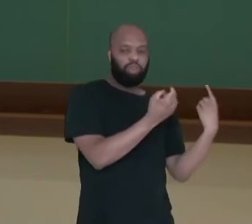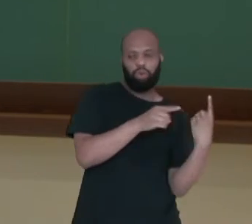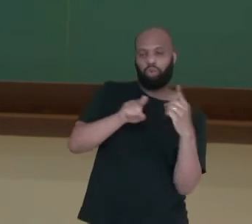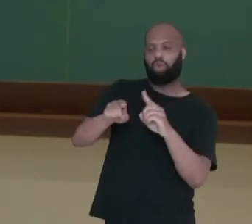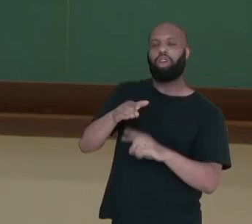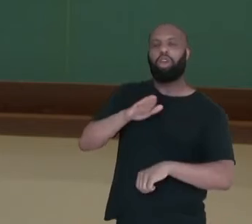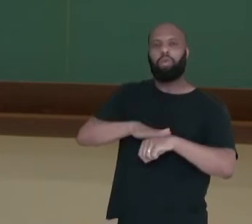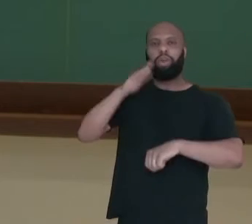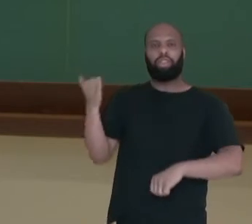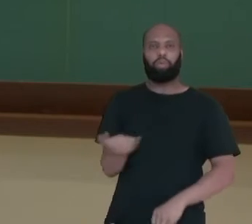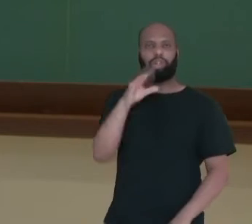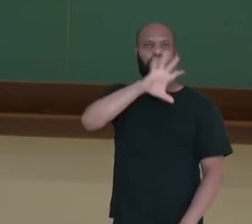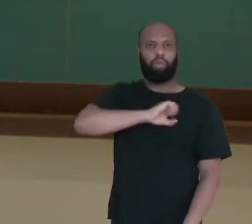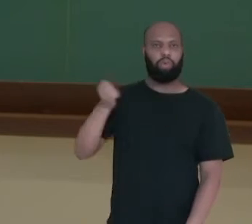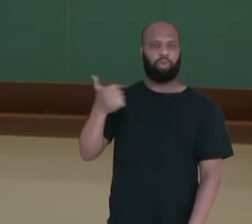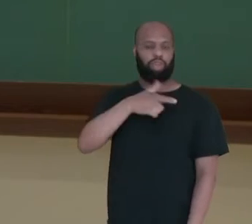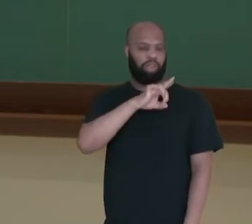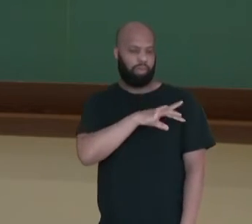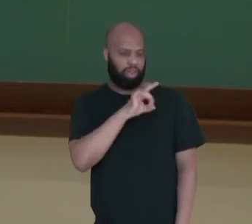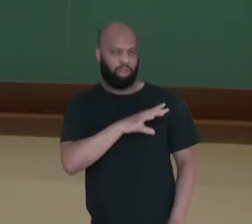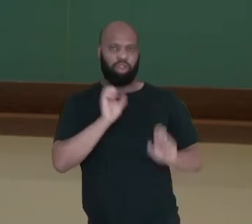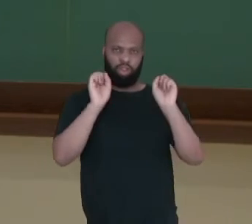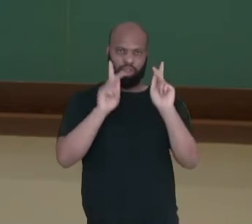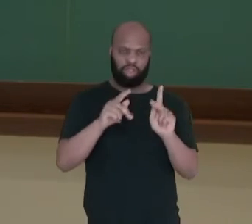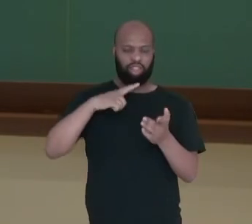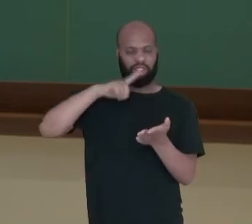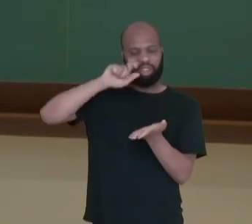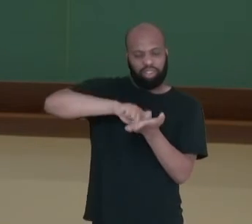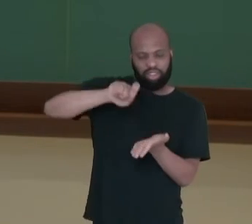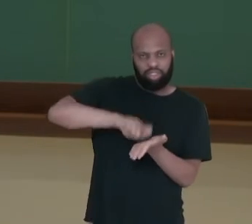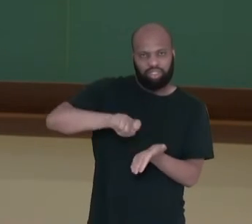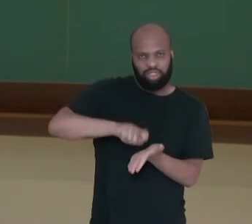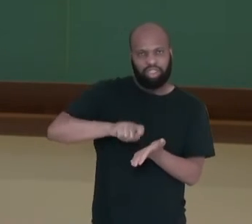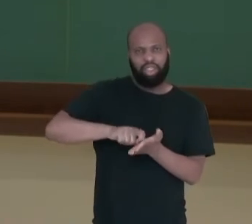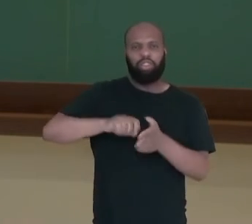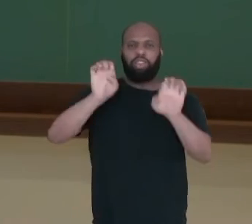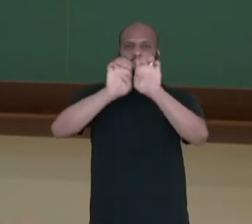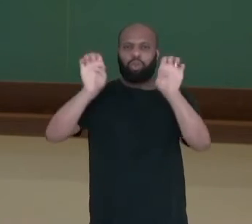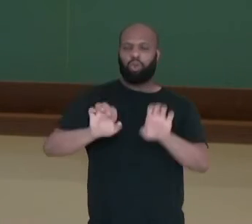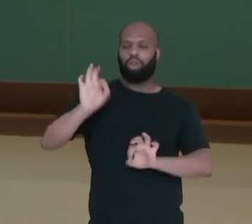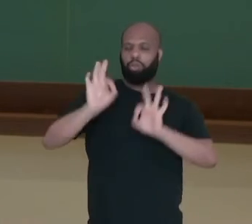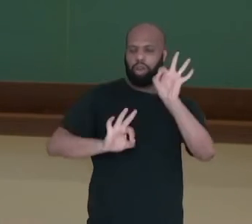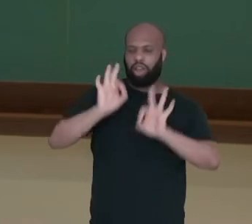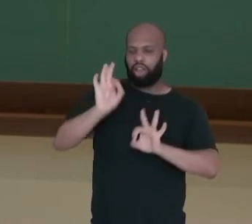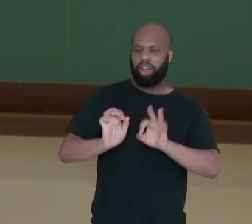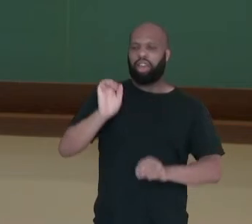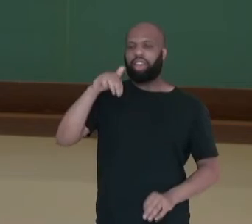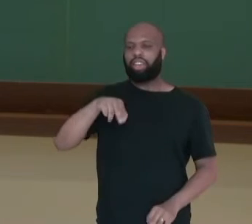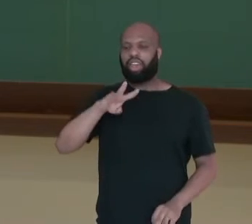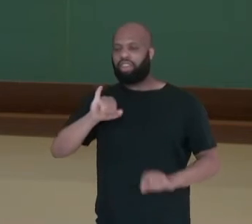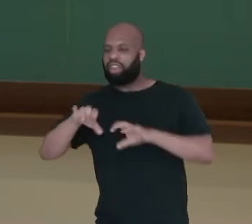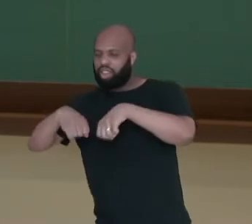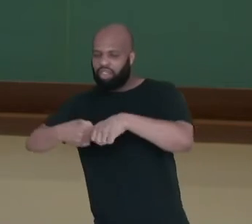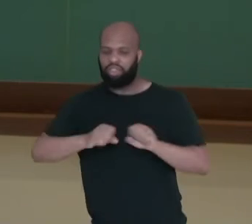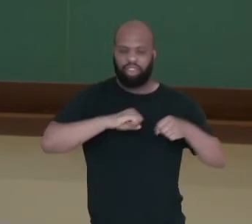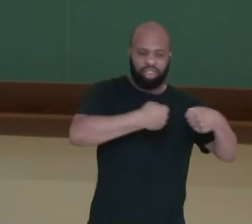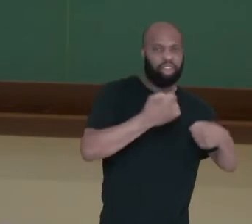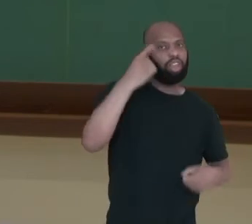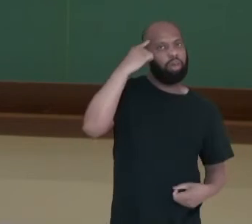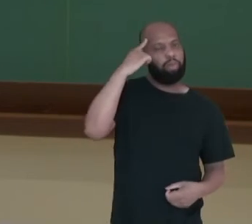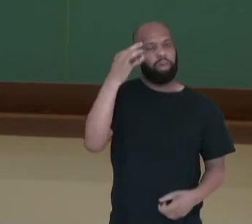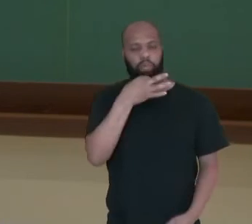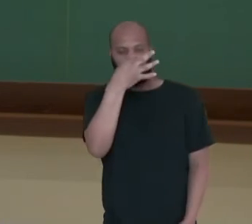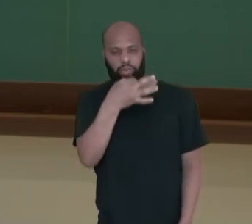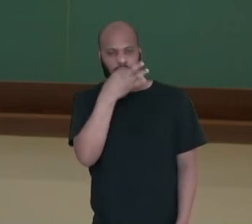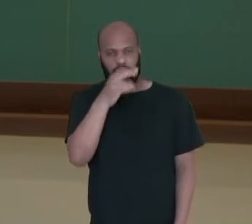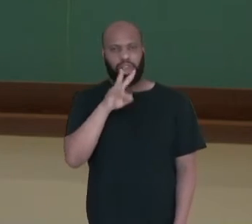de que é mais importante ser amado do que temido. Anotem a atividade, já estruturem quem vai defender o quê, pensem nos argumentos